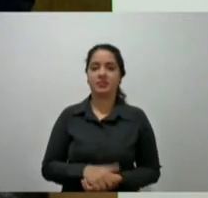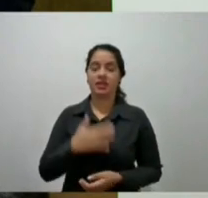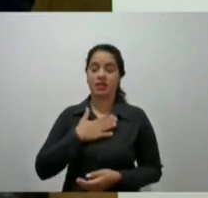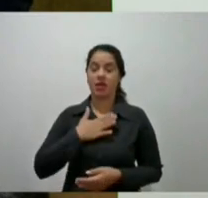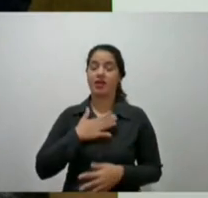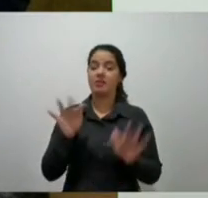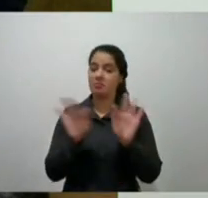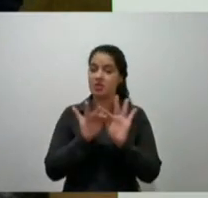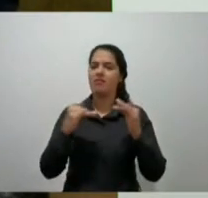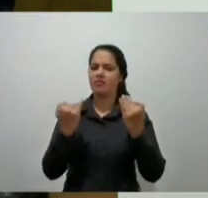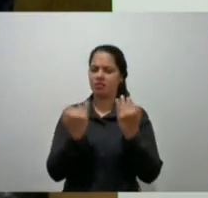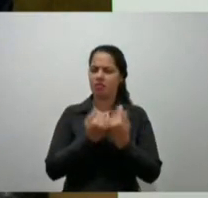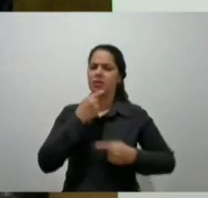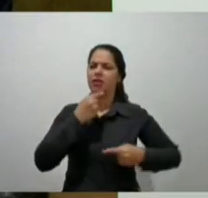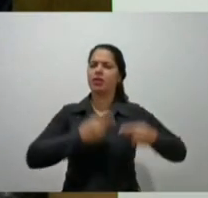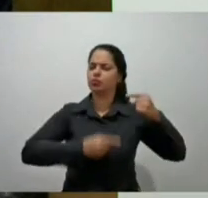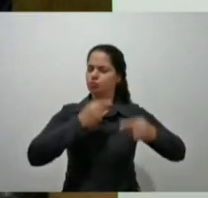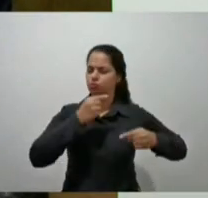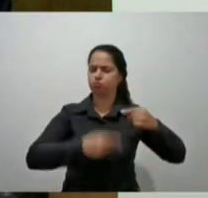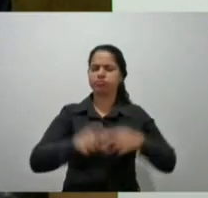discussões. Acho que nós somos